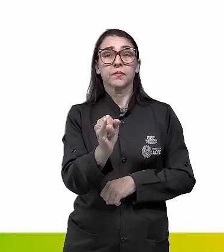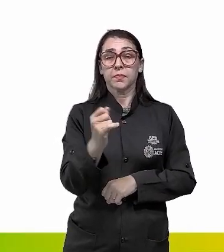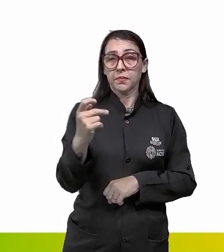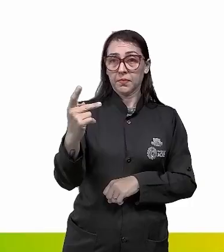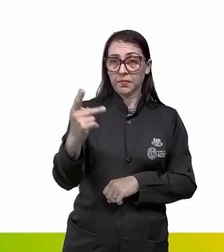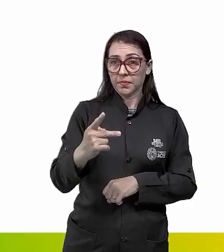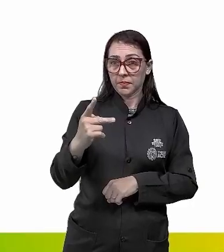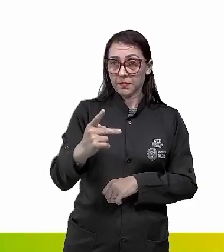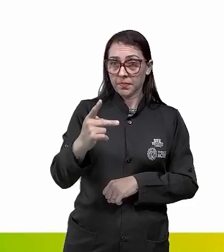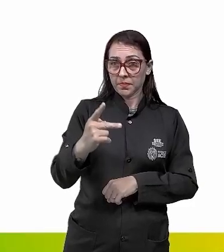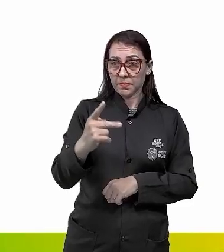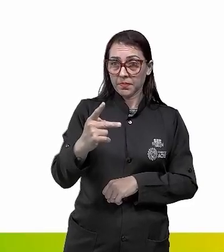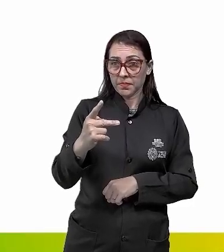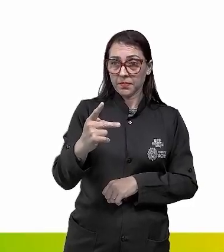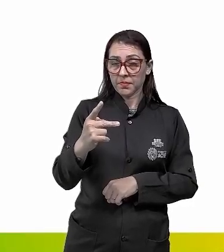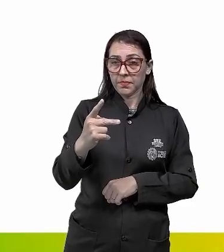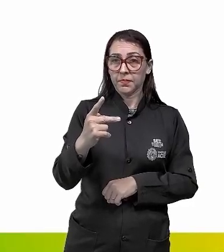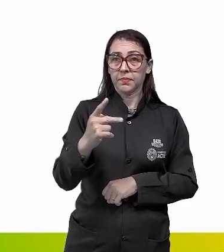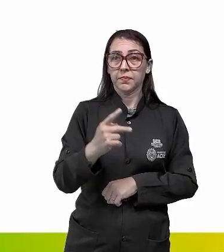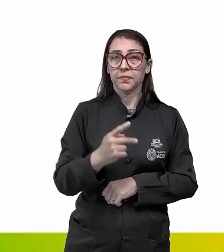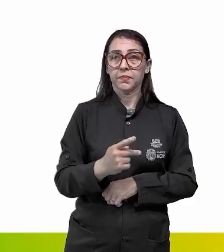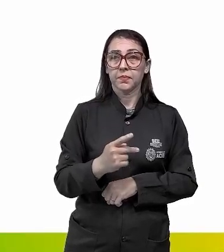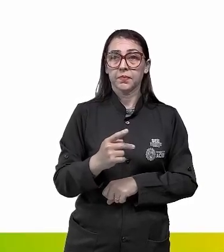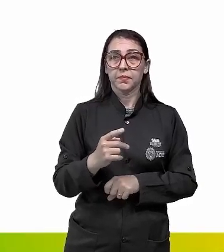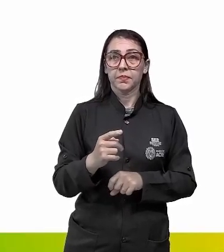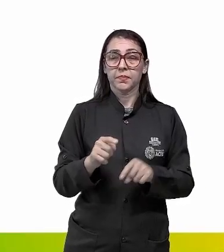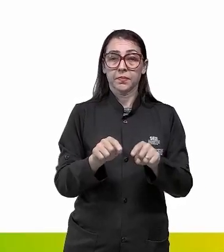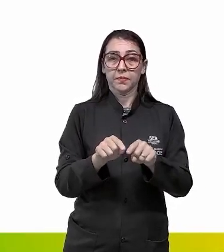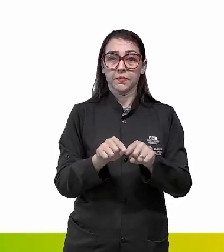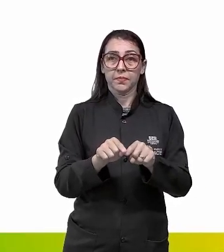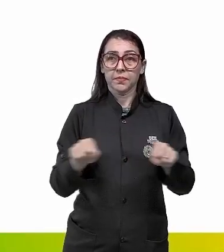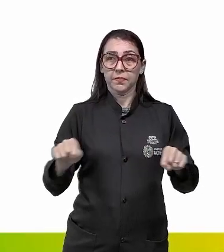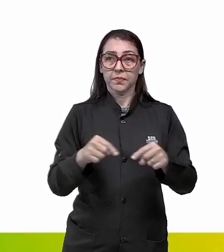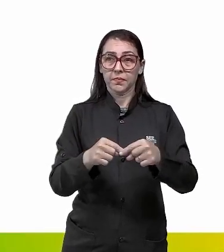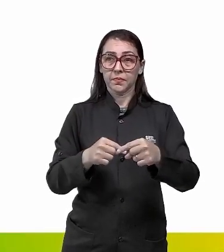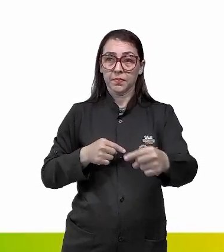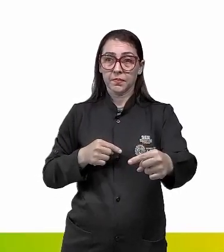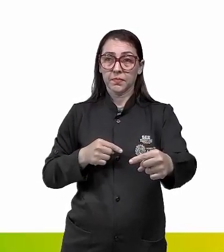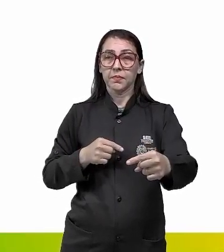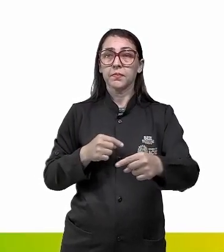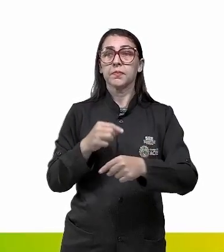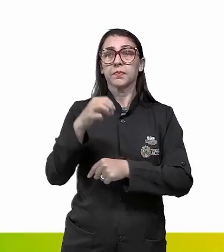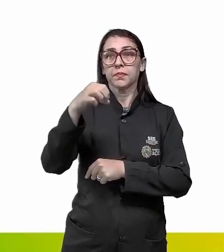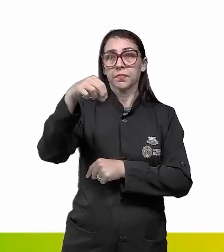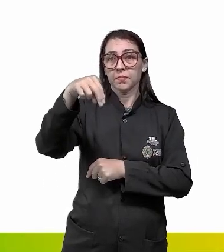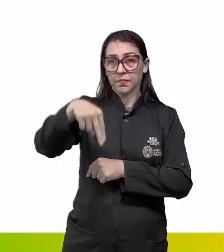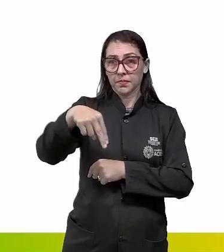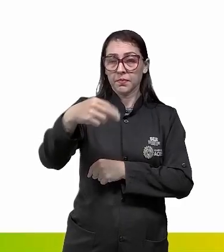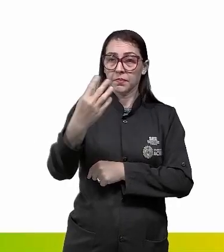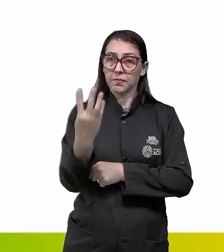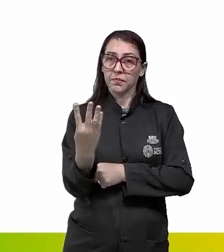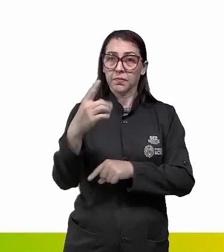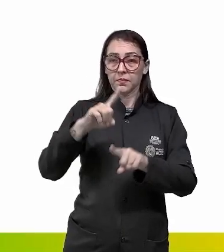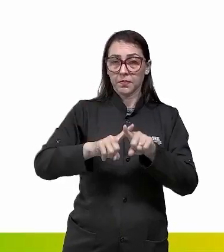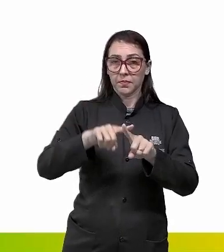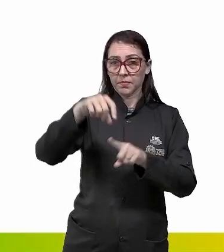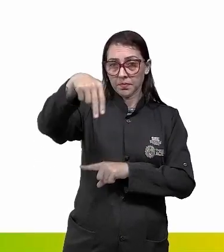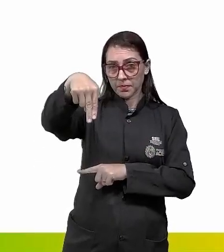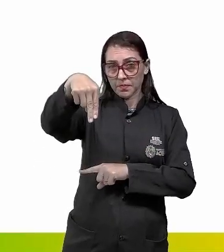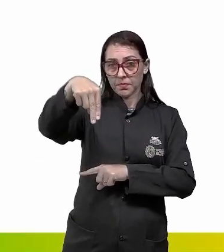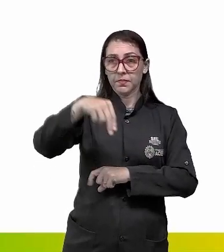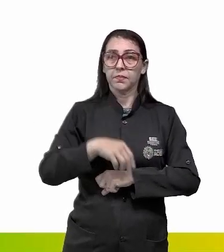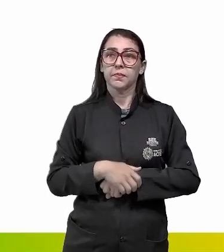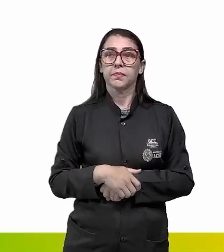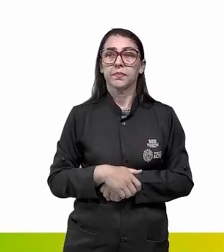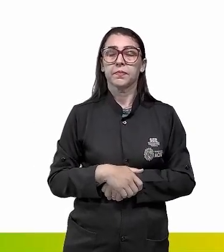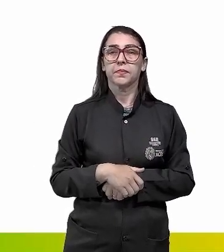perímetro, quando o tamanho do lado for n, isso é 4 vezes n.